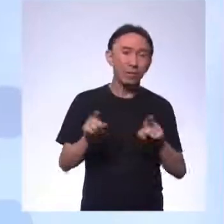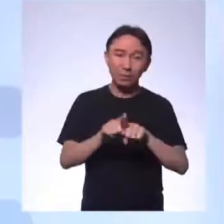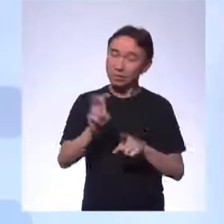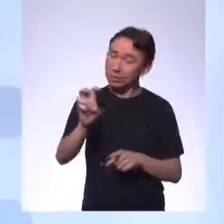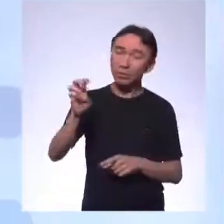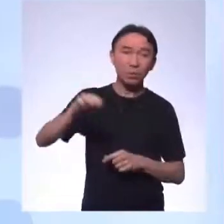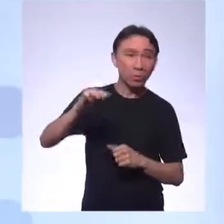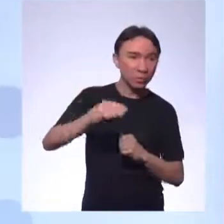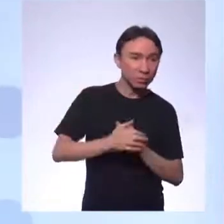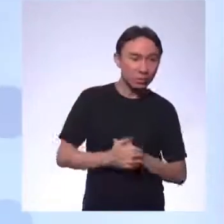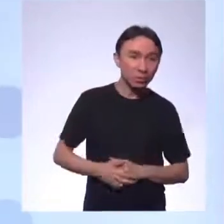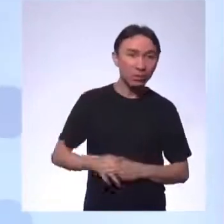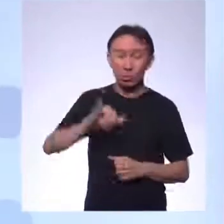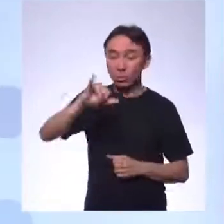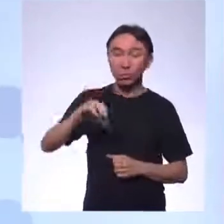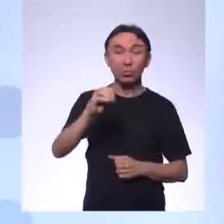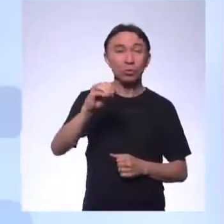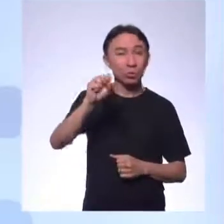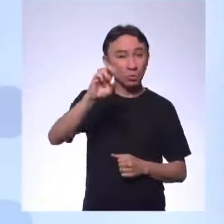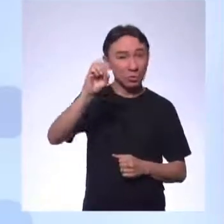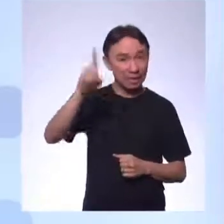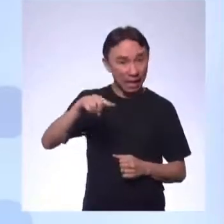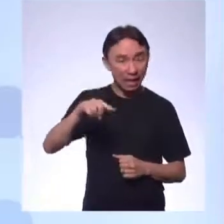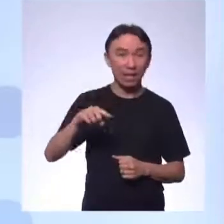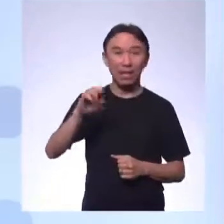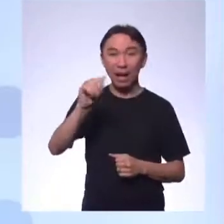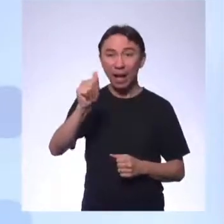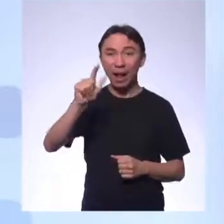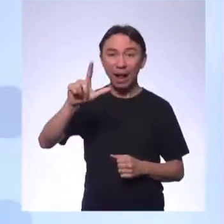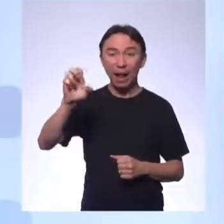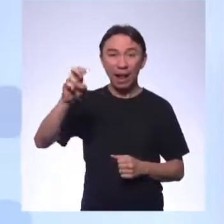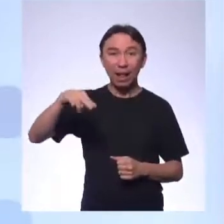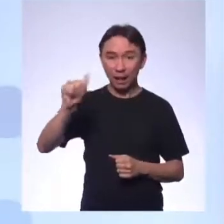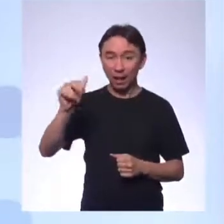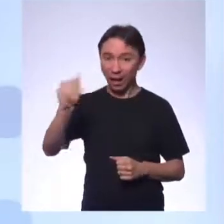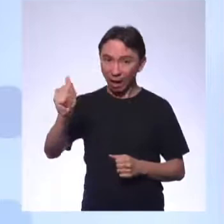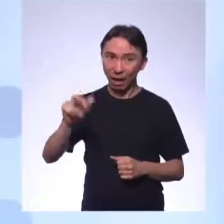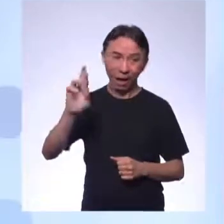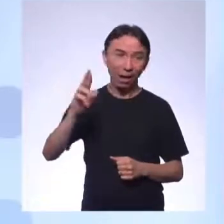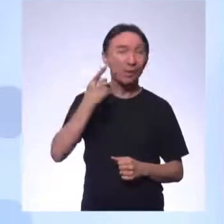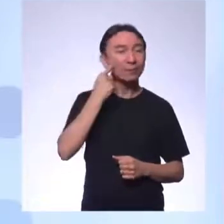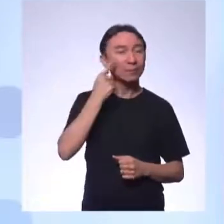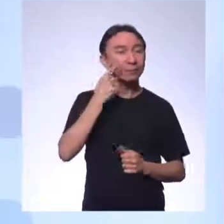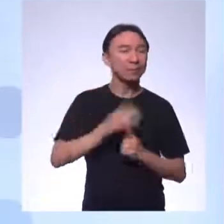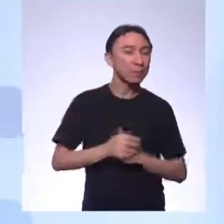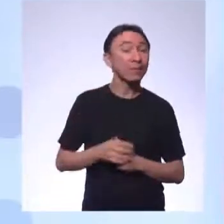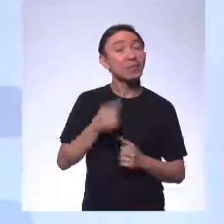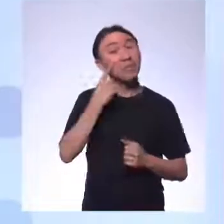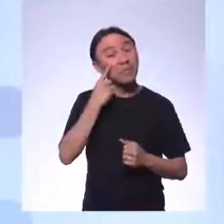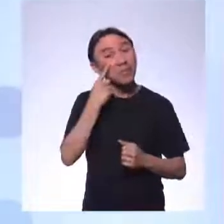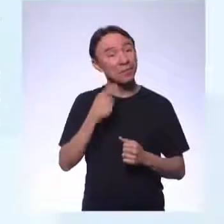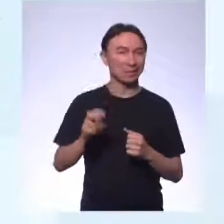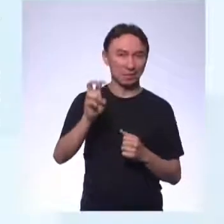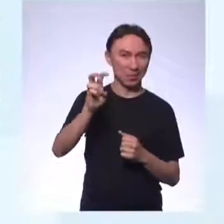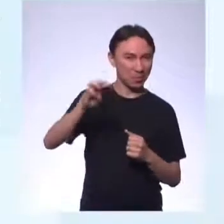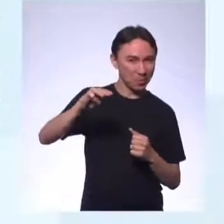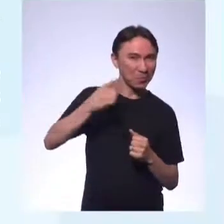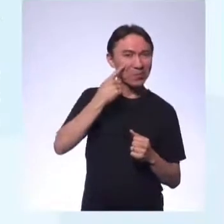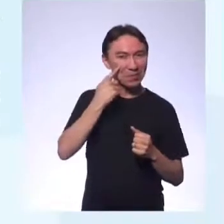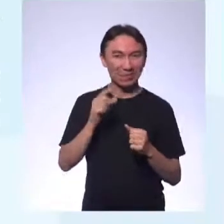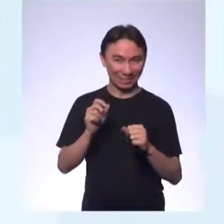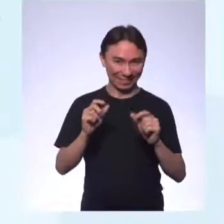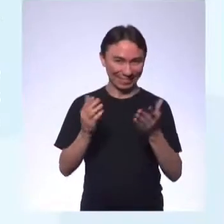de Alencar é o cara. Então, na tela, o primeiro trecho de Lucila, 5 Minutos, José de Alencar. Vamos